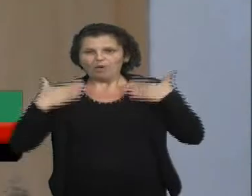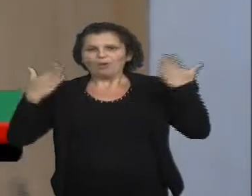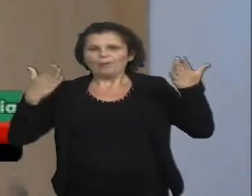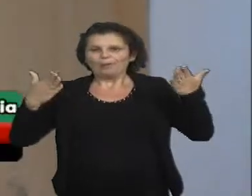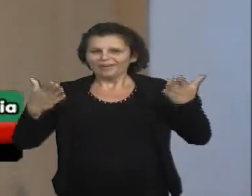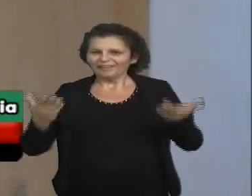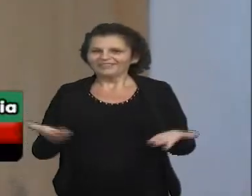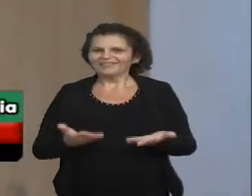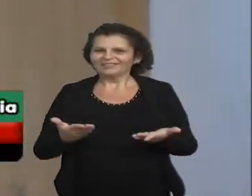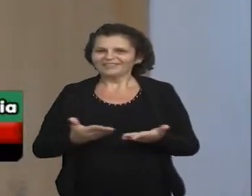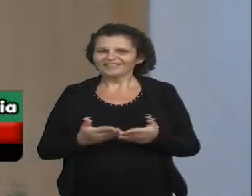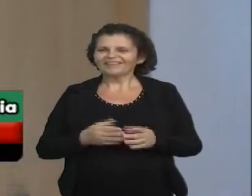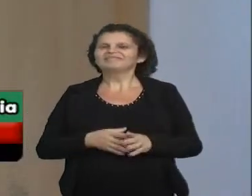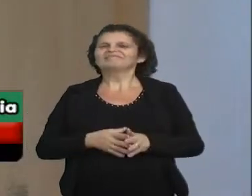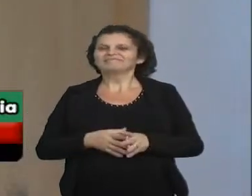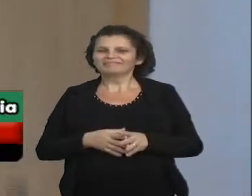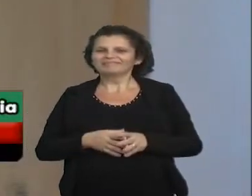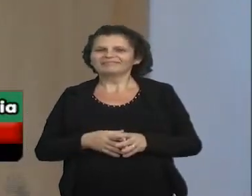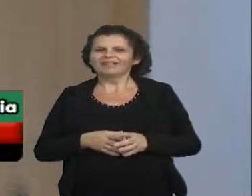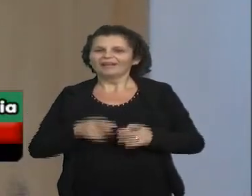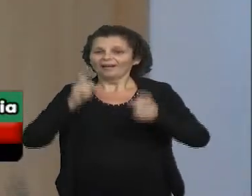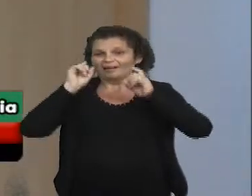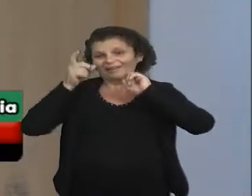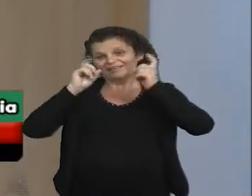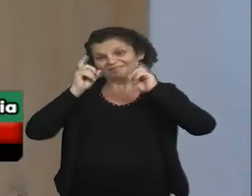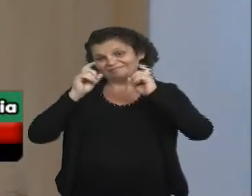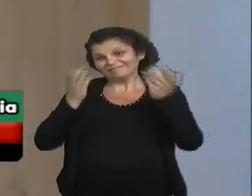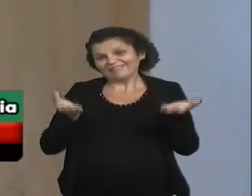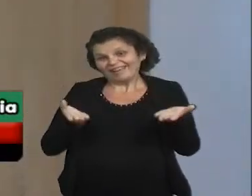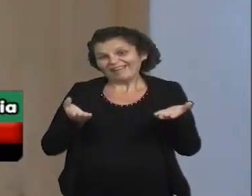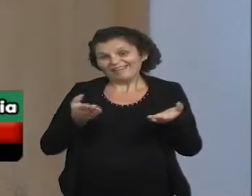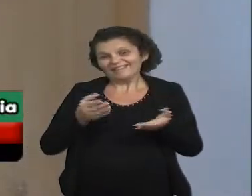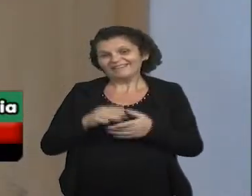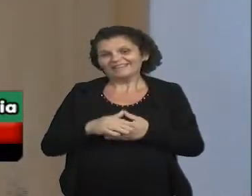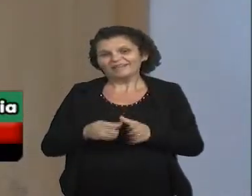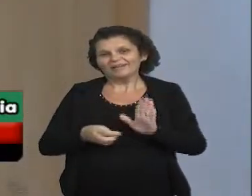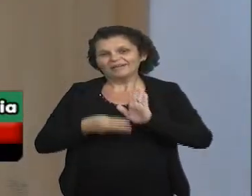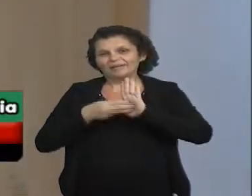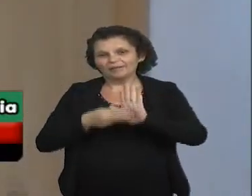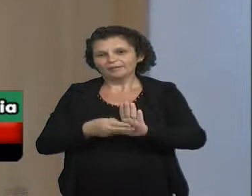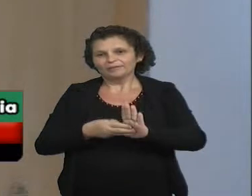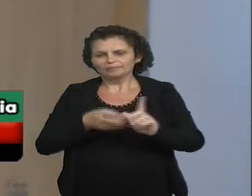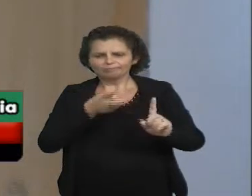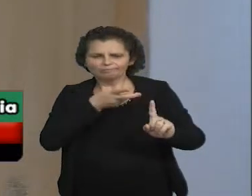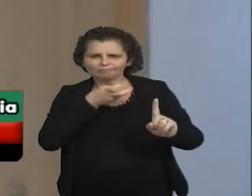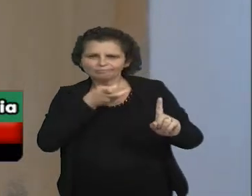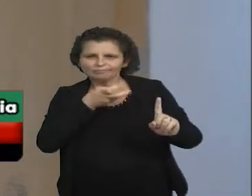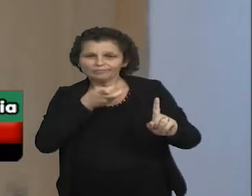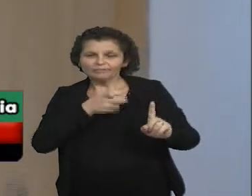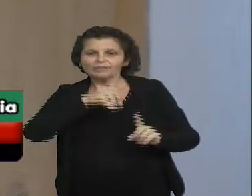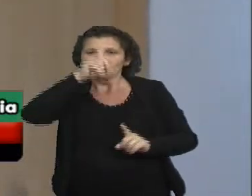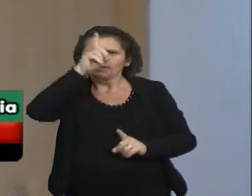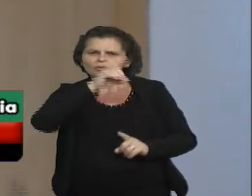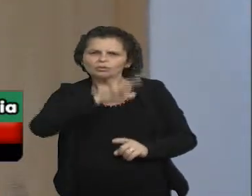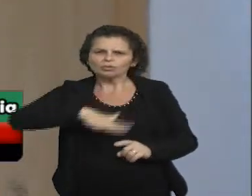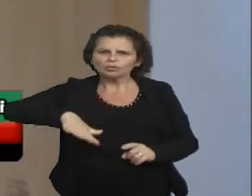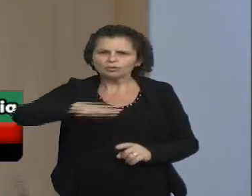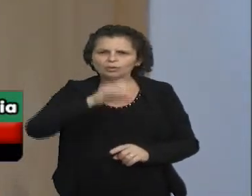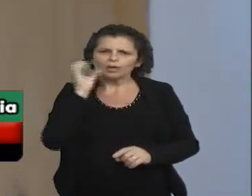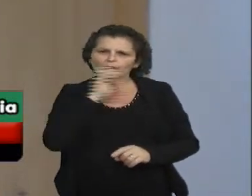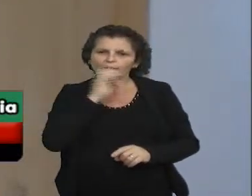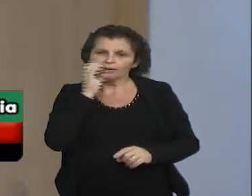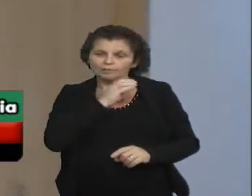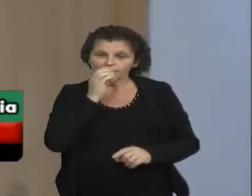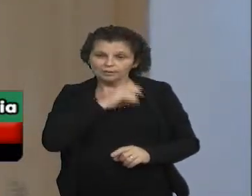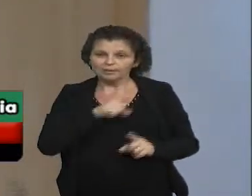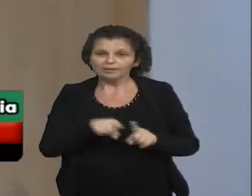viu? O nosso homenageado. A reunião é essa, César. Moção de reconhecimento ao diretor-geral de urgência e